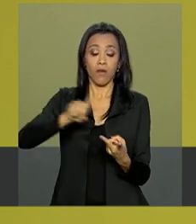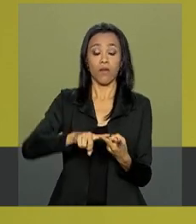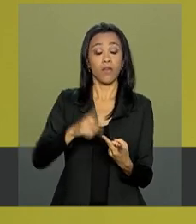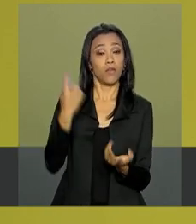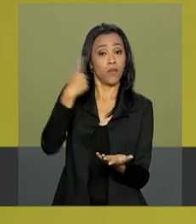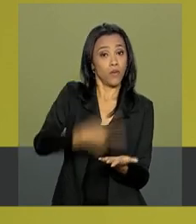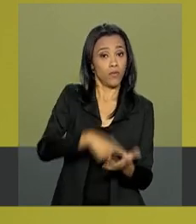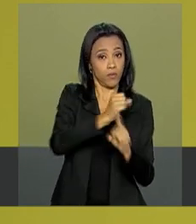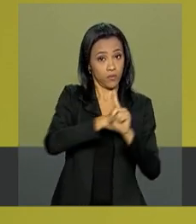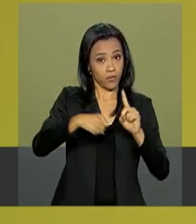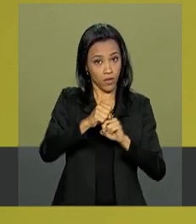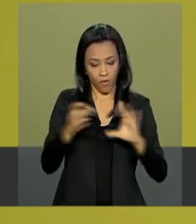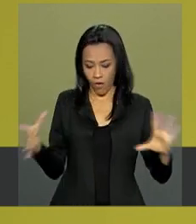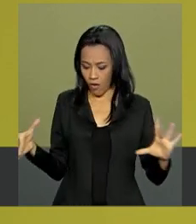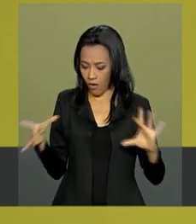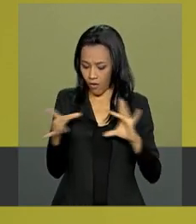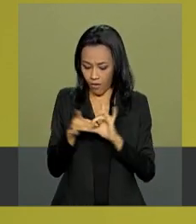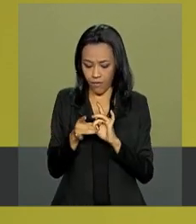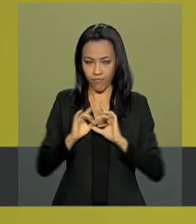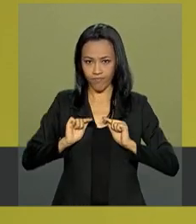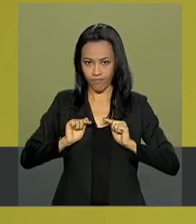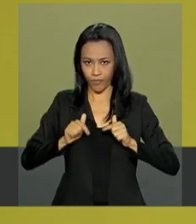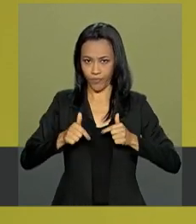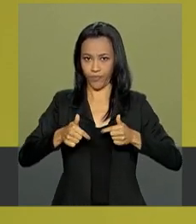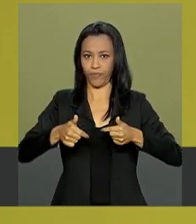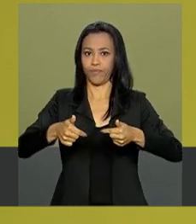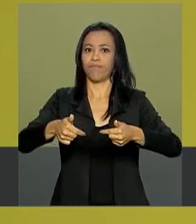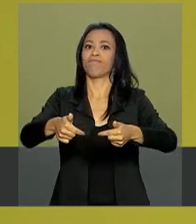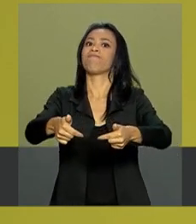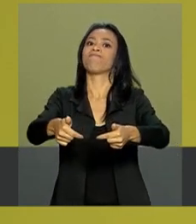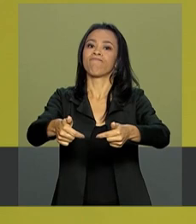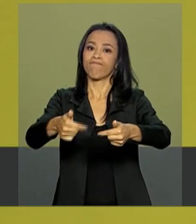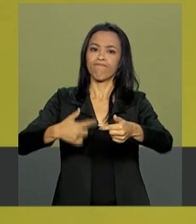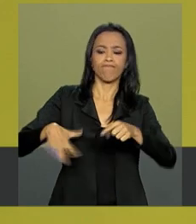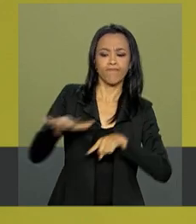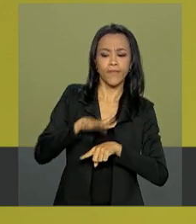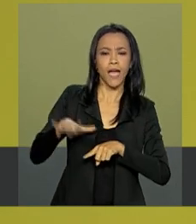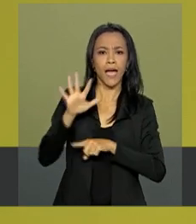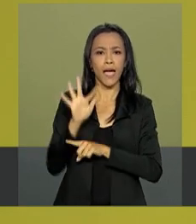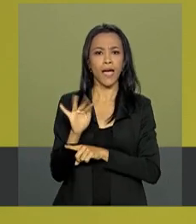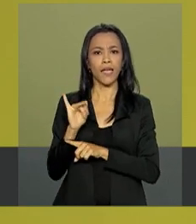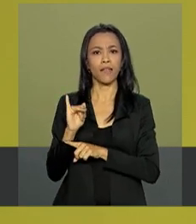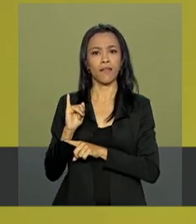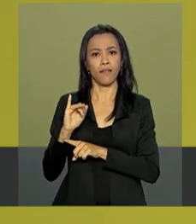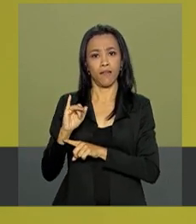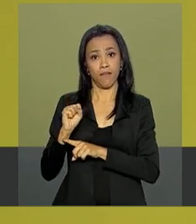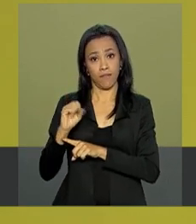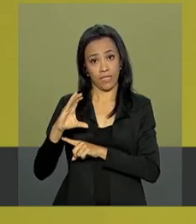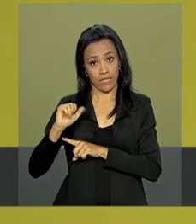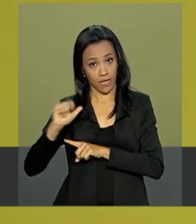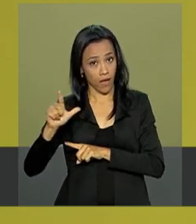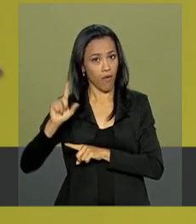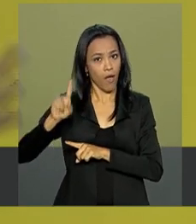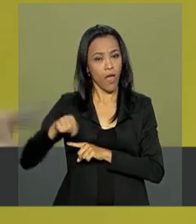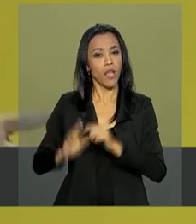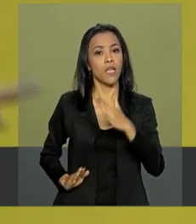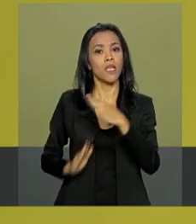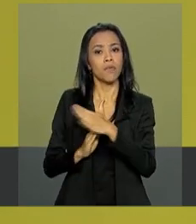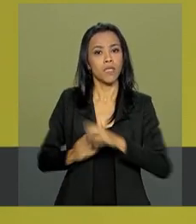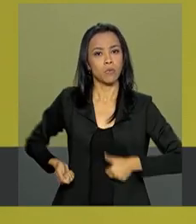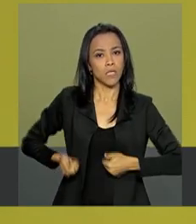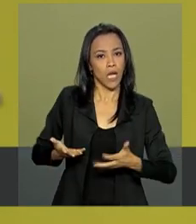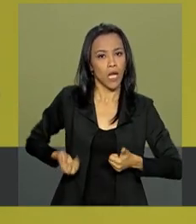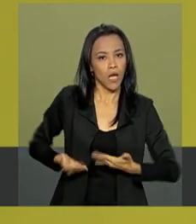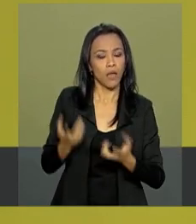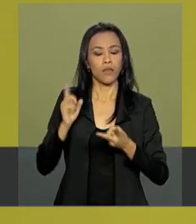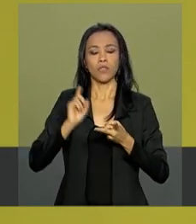Nós conectamos estes dois conceitos. A fiscal, ancorada basicamente na história do teto dos gastos, no